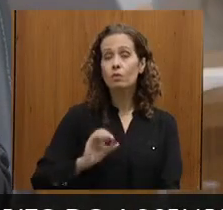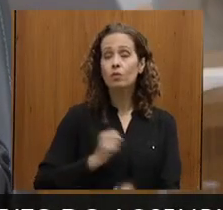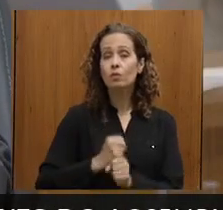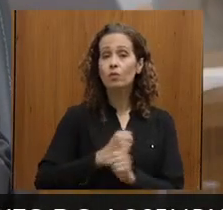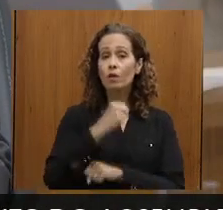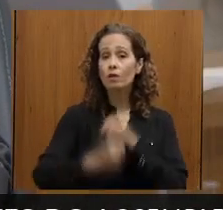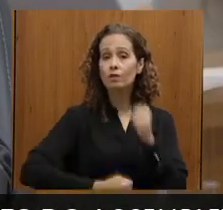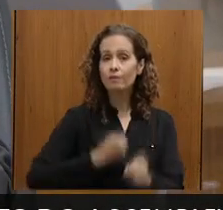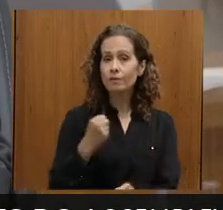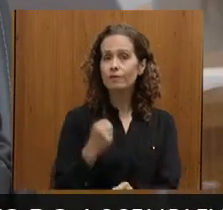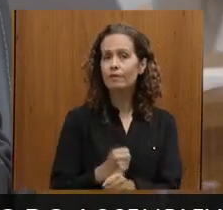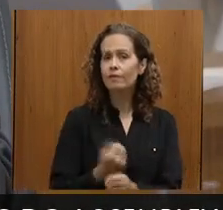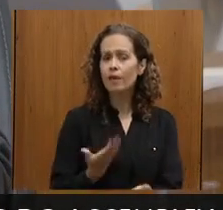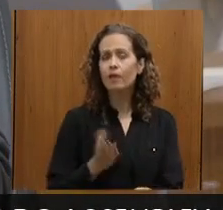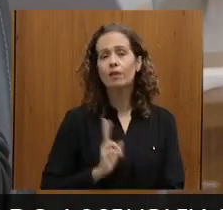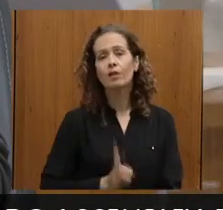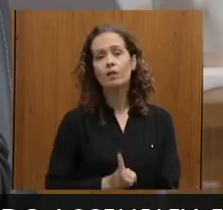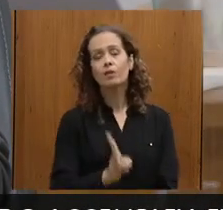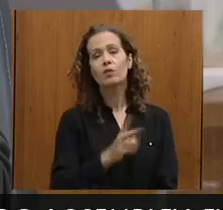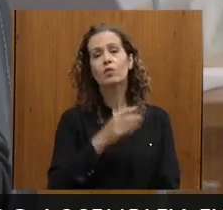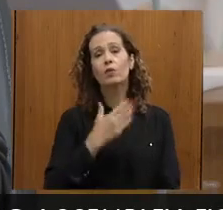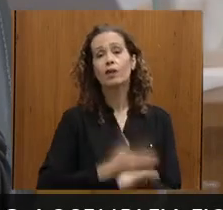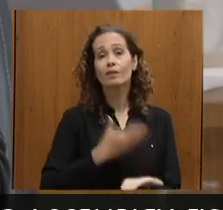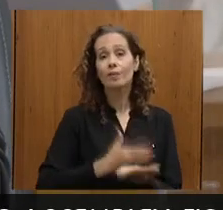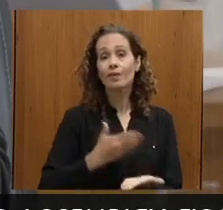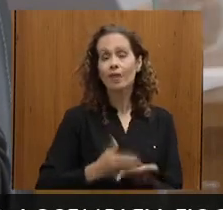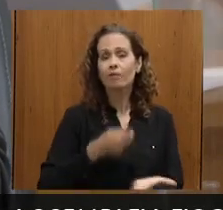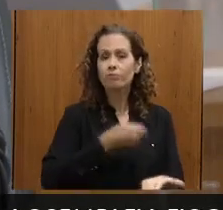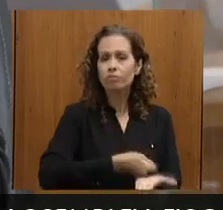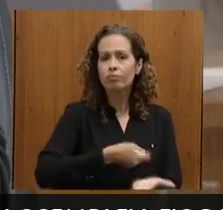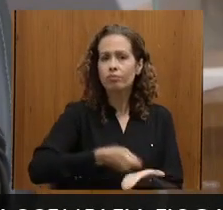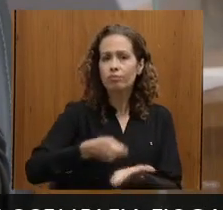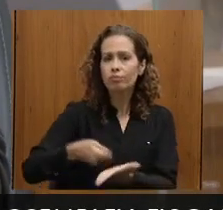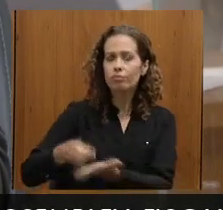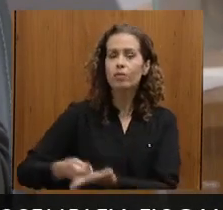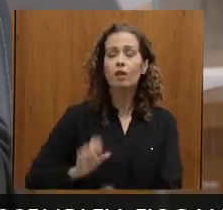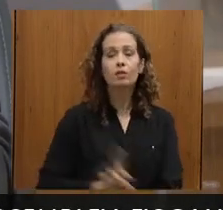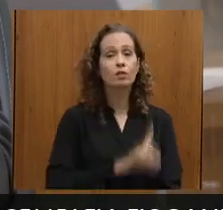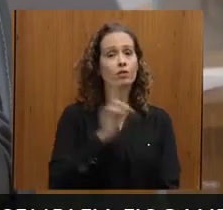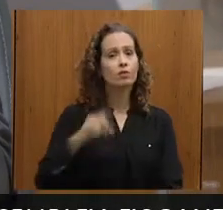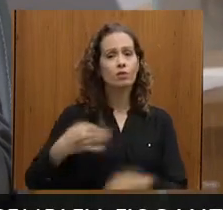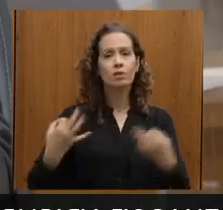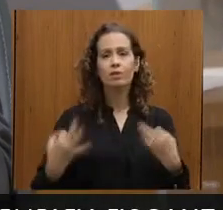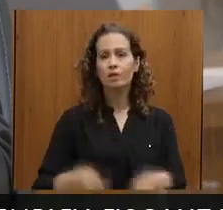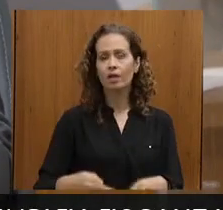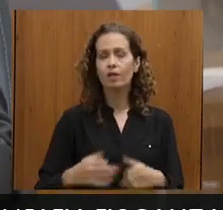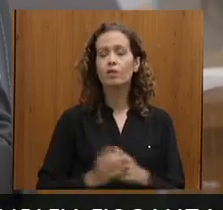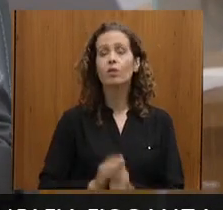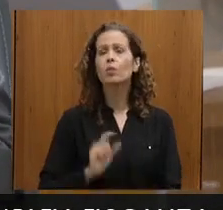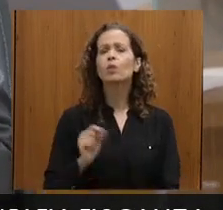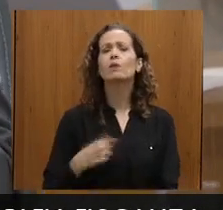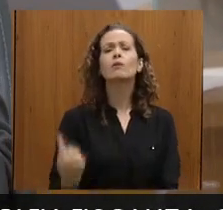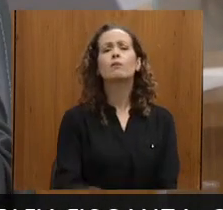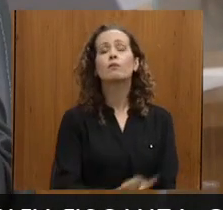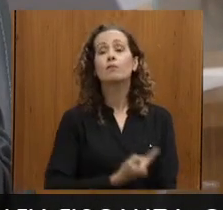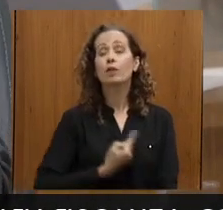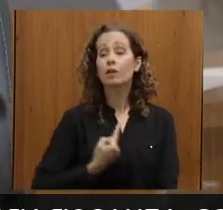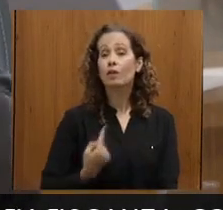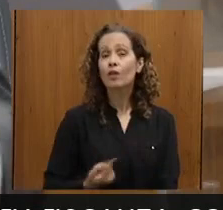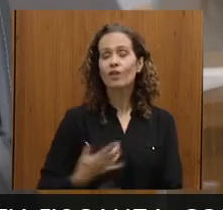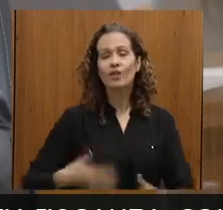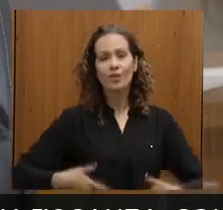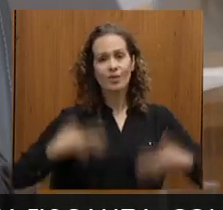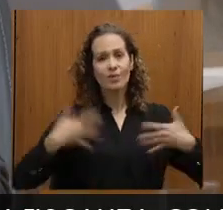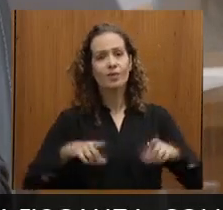vem e segue sendo pago as parcelas religiosamente na sua data, o que para nós é motivo também de muito